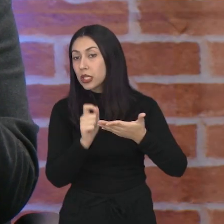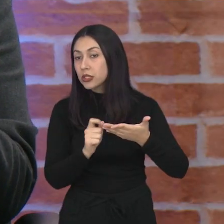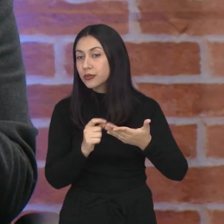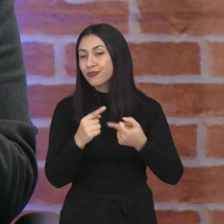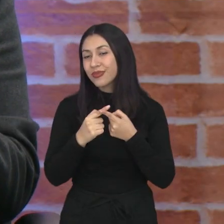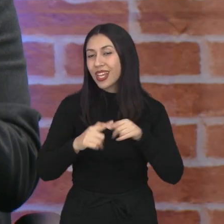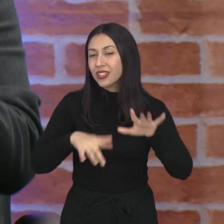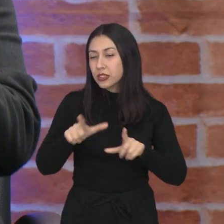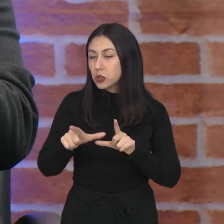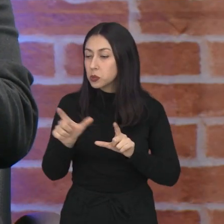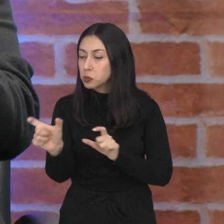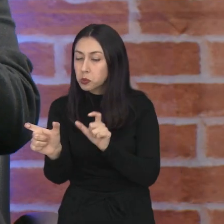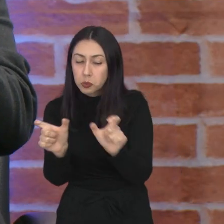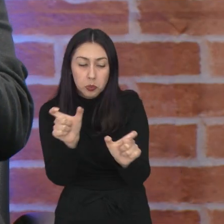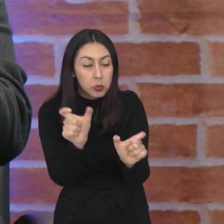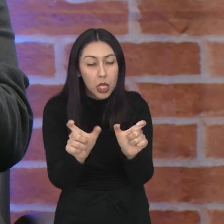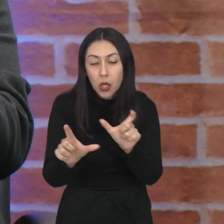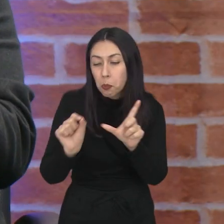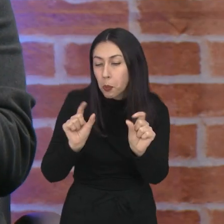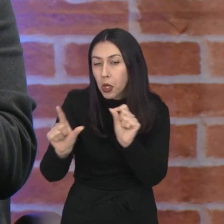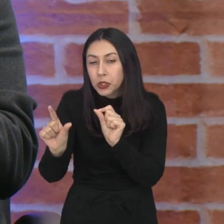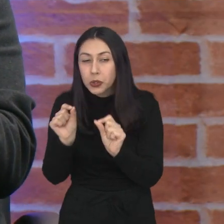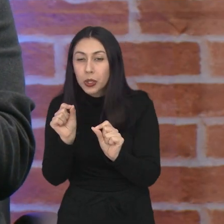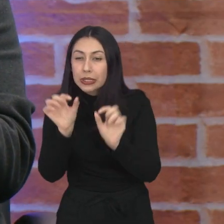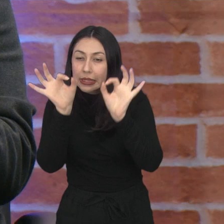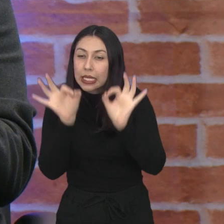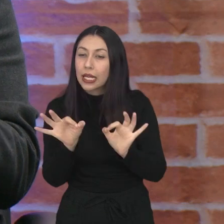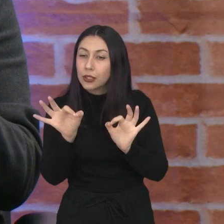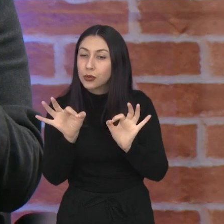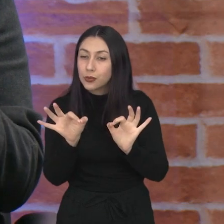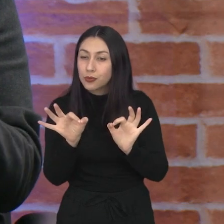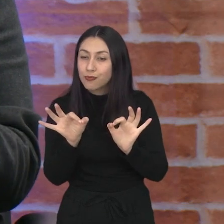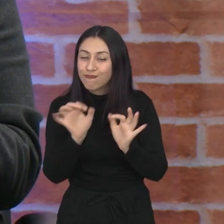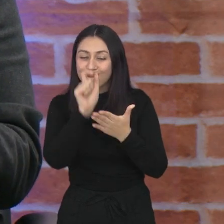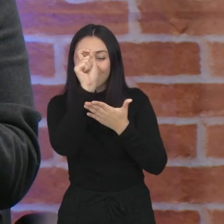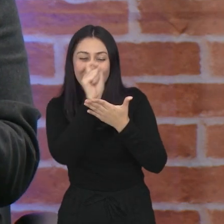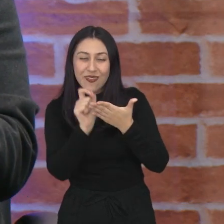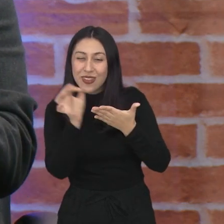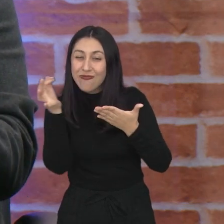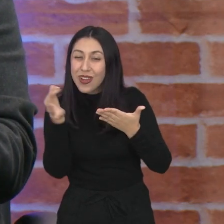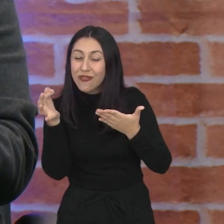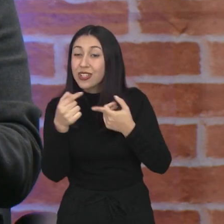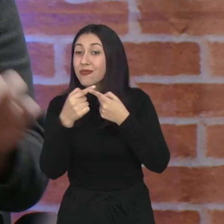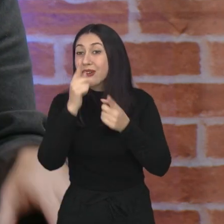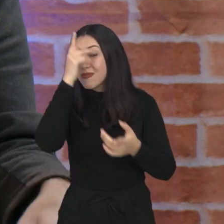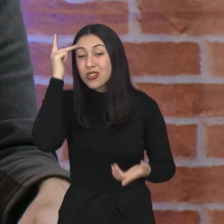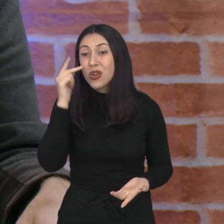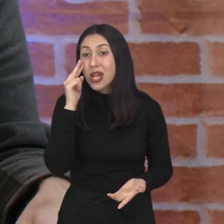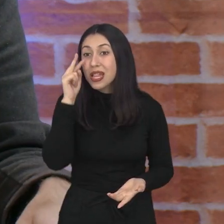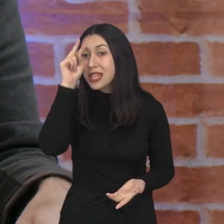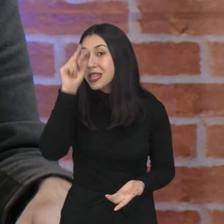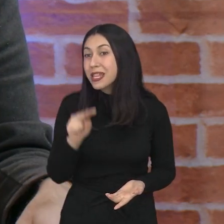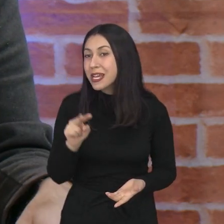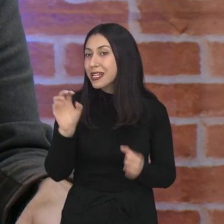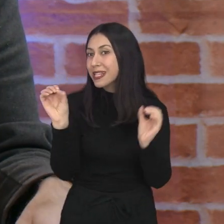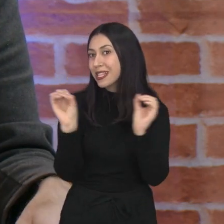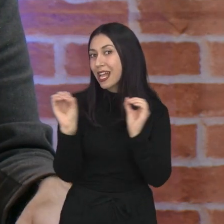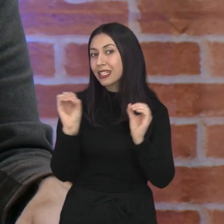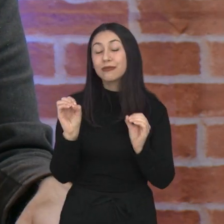maior trabalho escolhendo as palavras certas, etc., sobre o que você escreveu, para escrever direitinho, mas as pessoas não